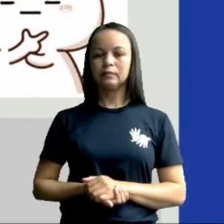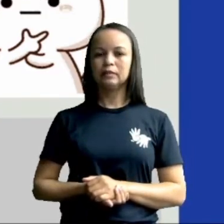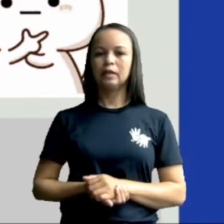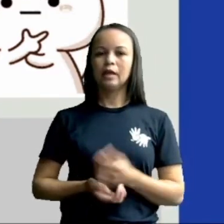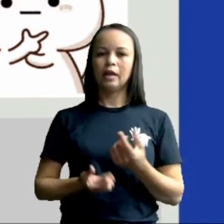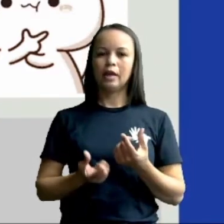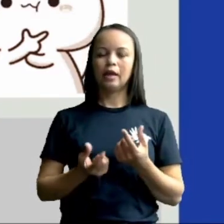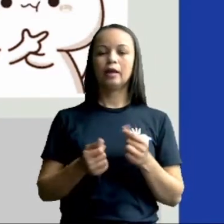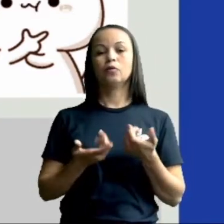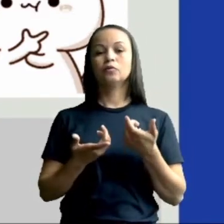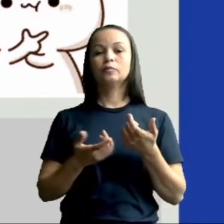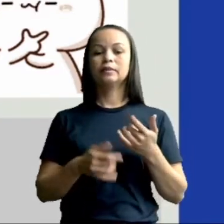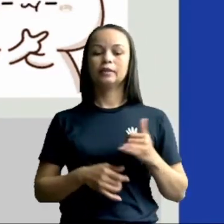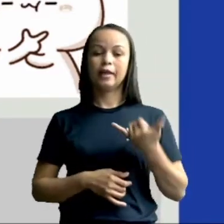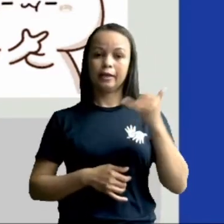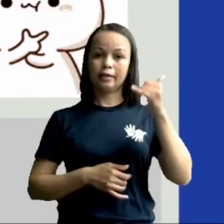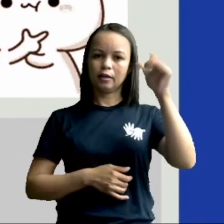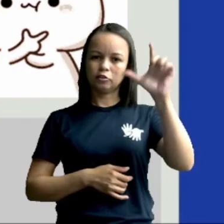Economizando mais energia?